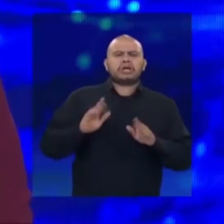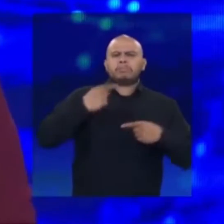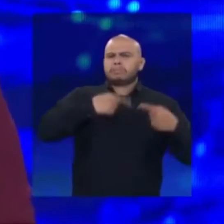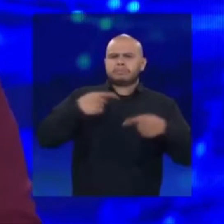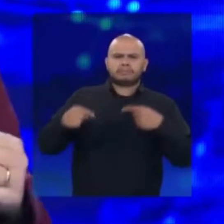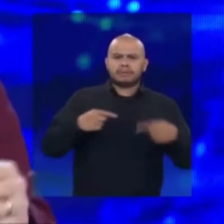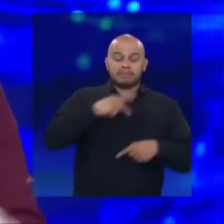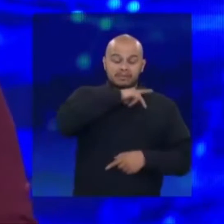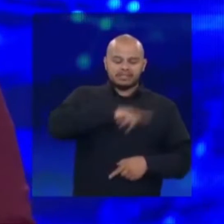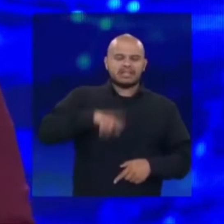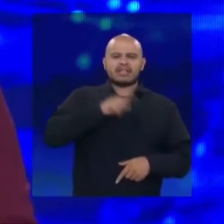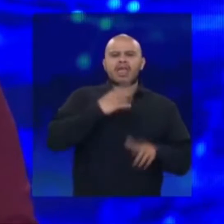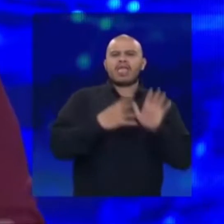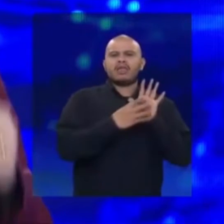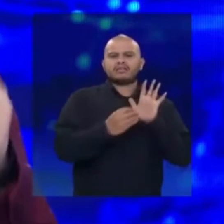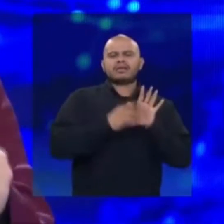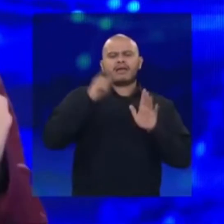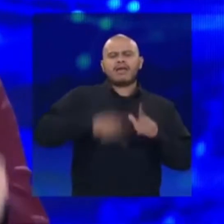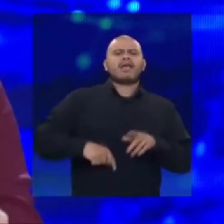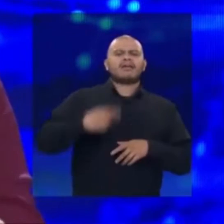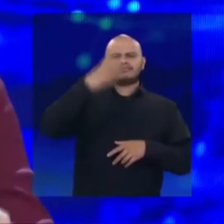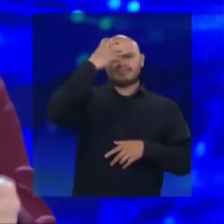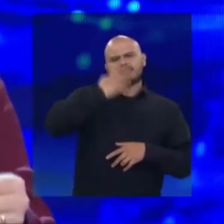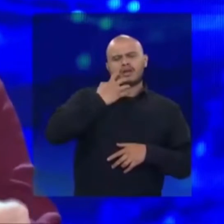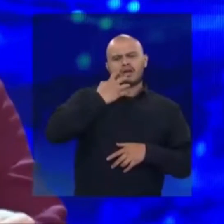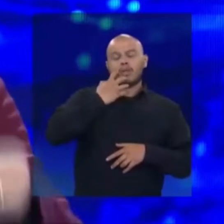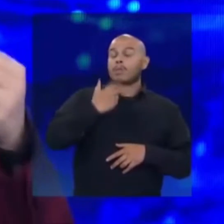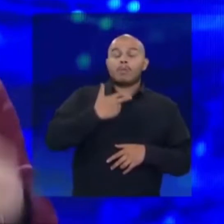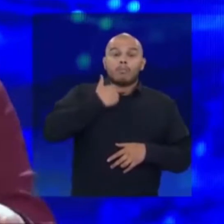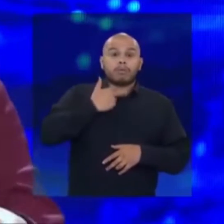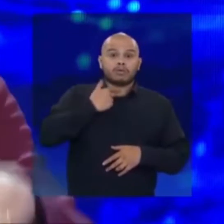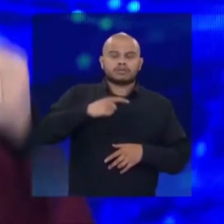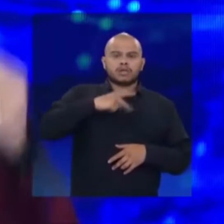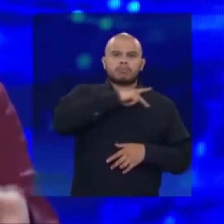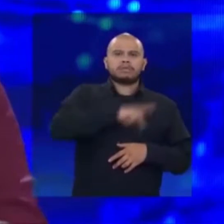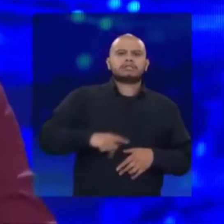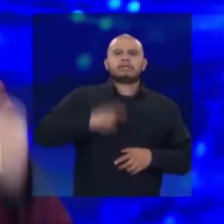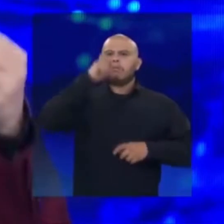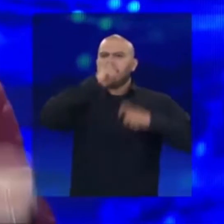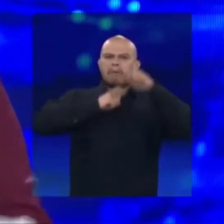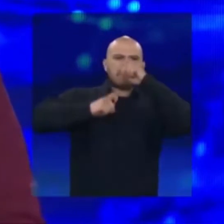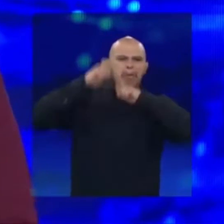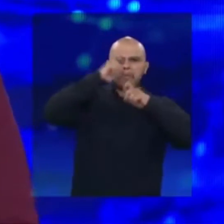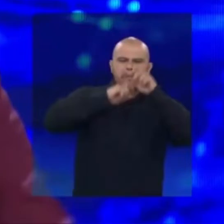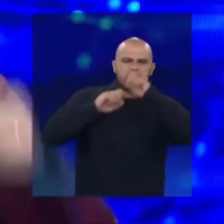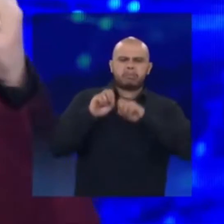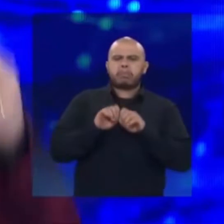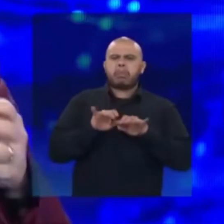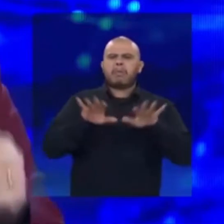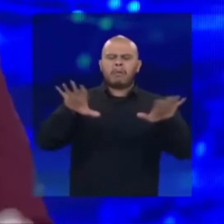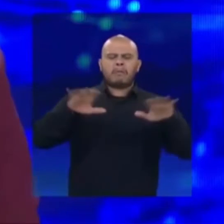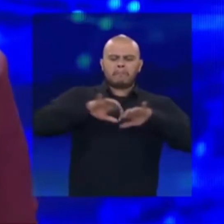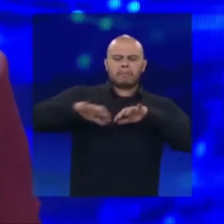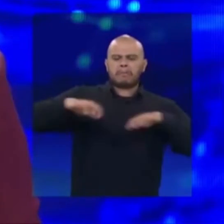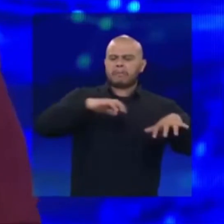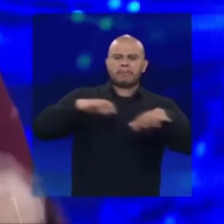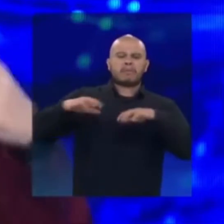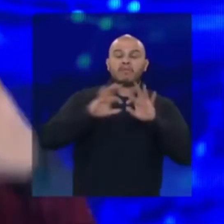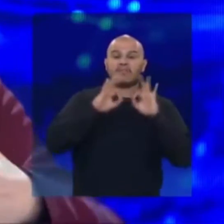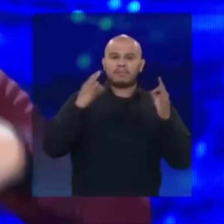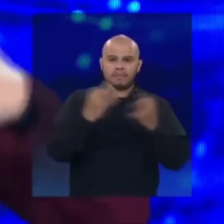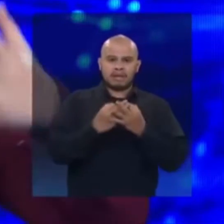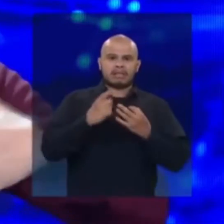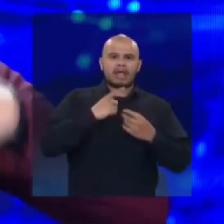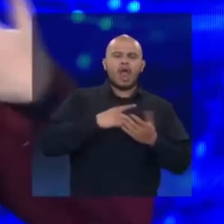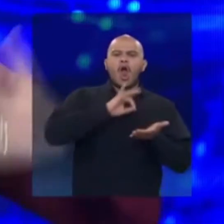citar algumas propostas de governo, falou sobre a harmonia entre poderes. Apesar do tom sobre pacificar o Brasil, a senadora